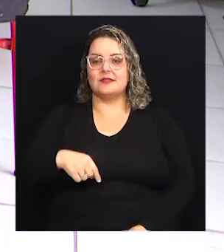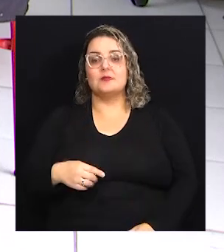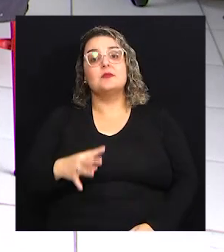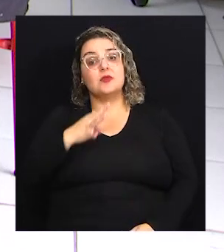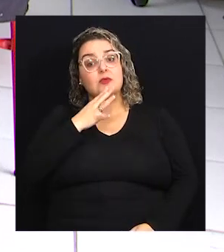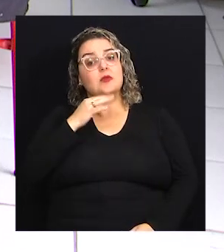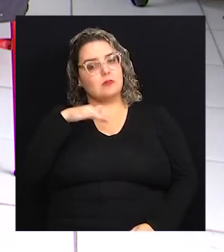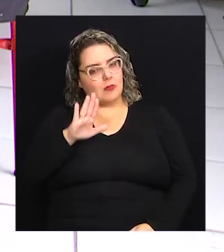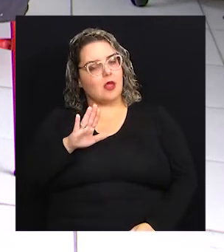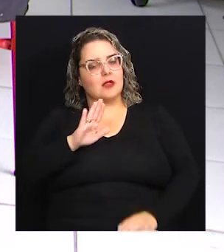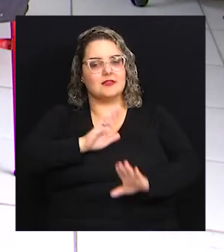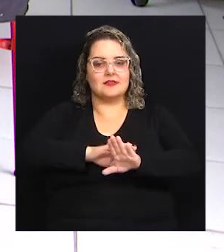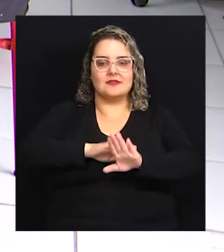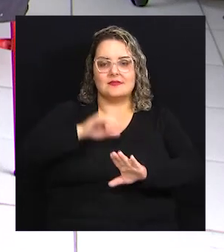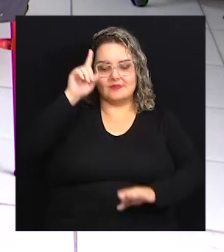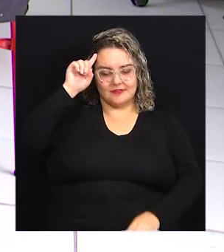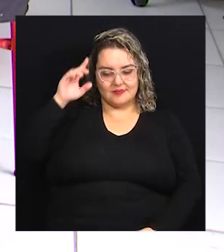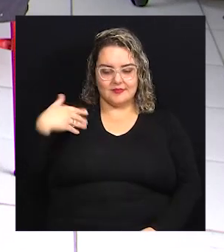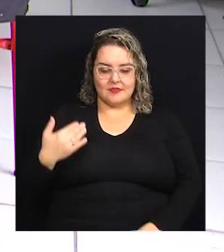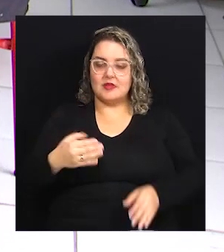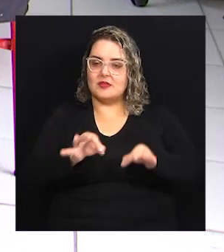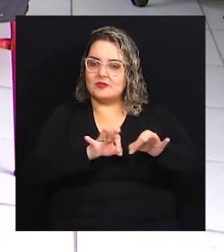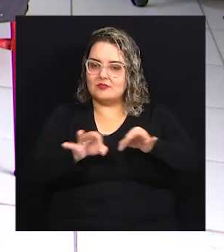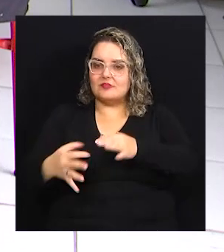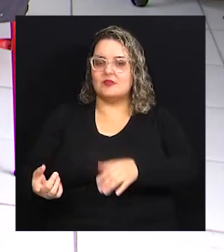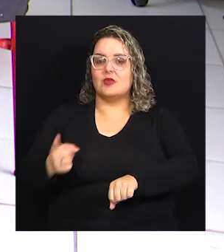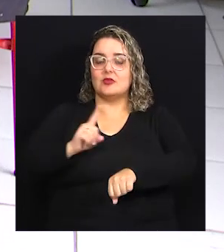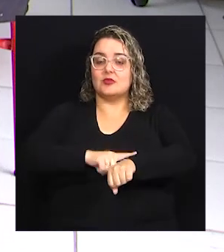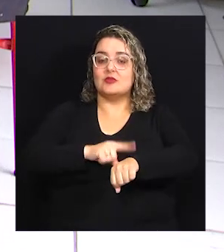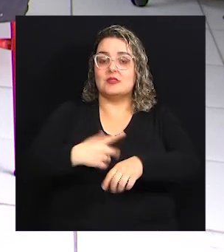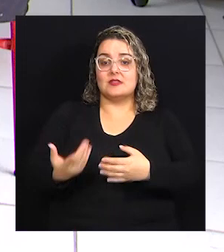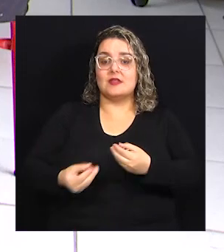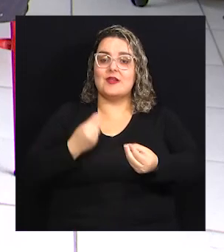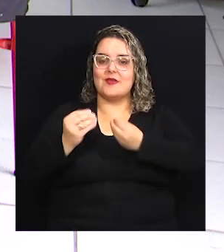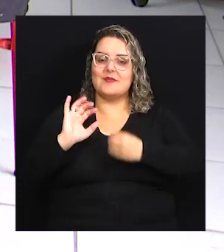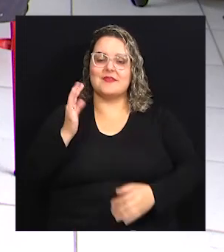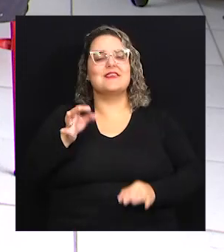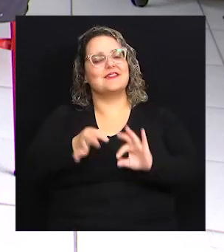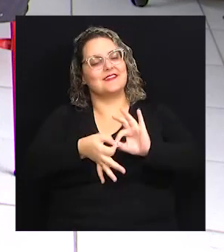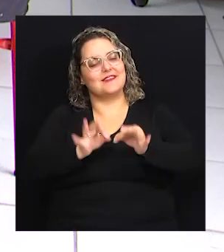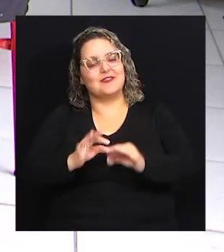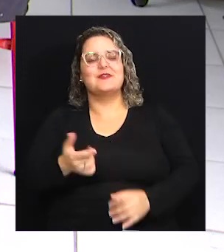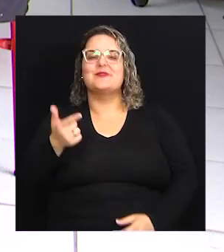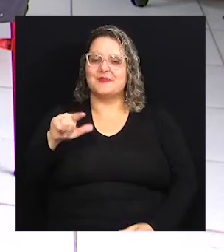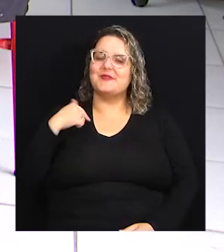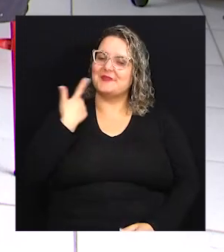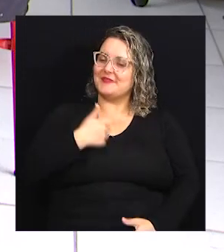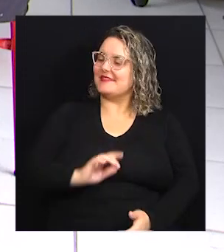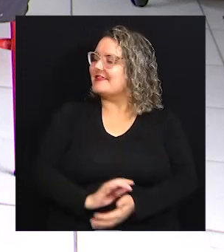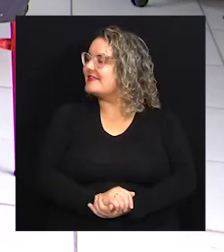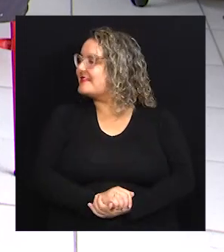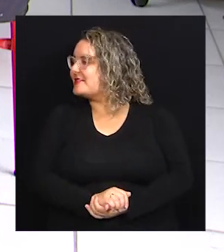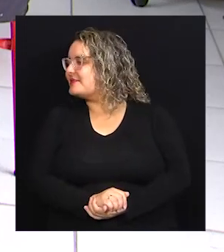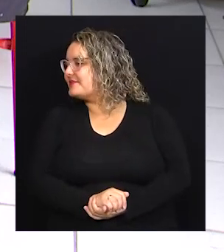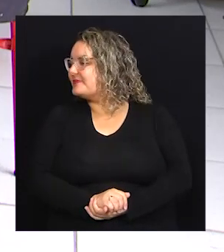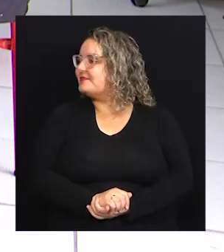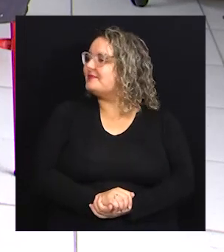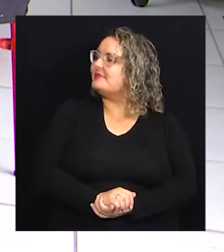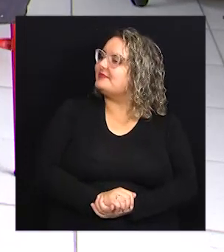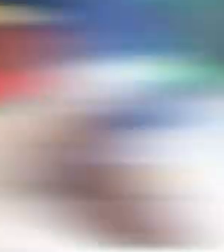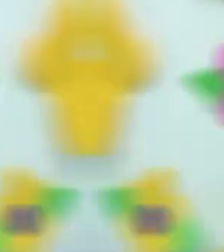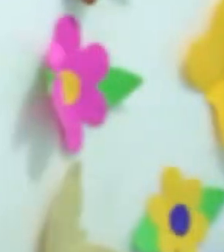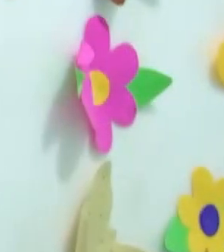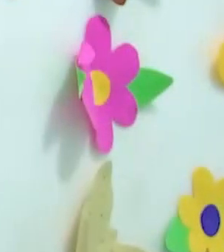trabalha aqui na instituição para a gente conhecer um pouquinho mais das atividades do dia a dia, do cronograma, de como funcionam as oficinas aqui. E continue aí com a